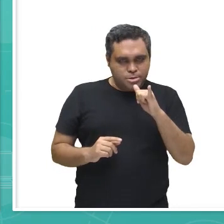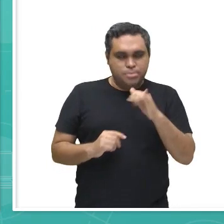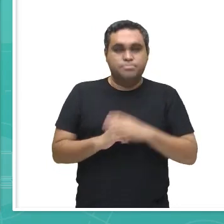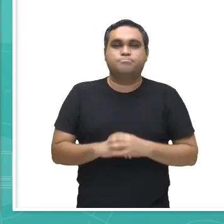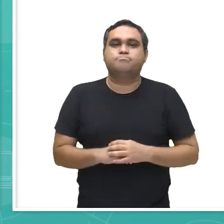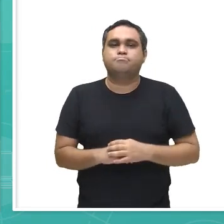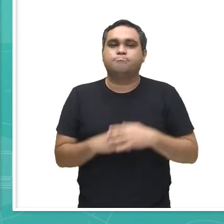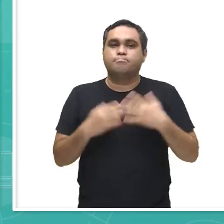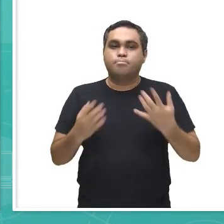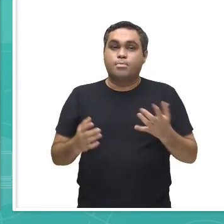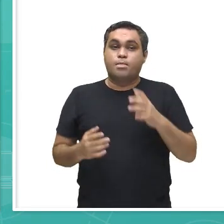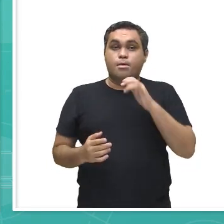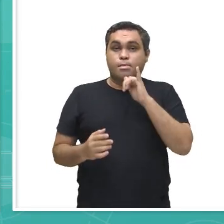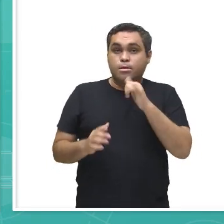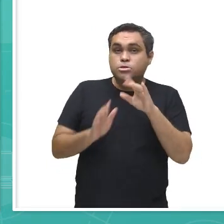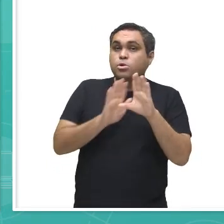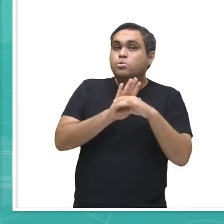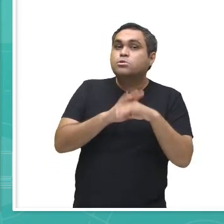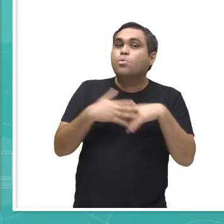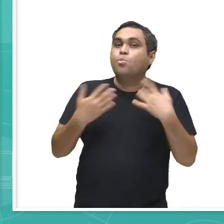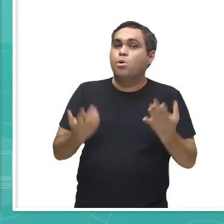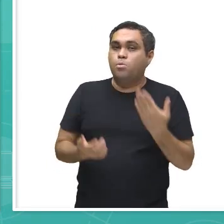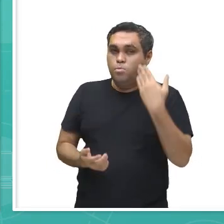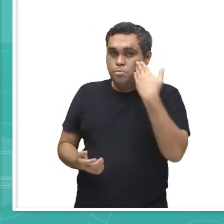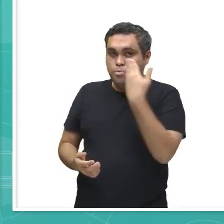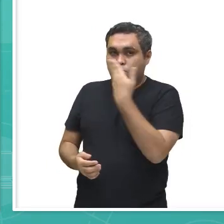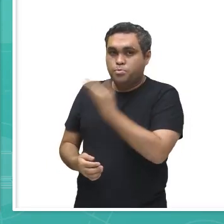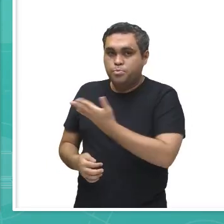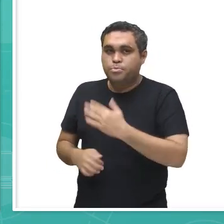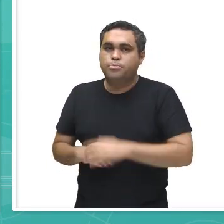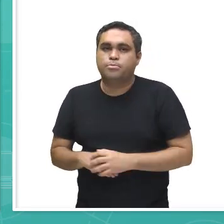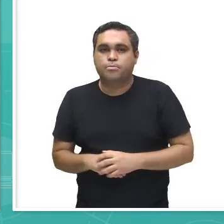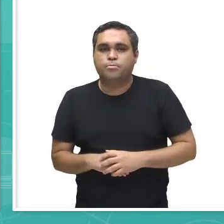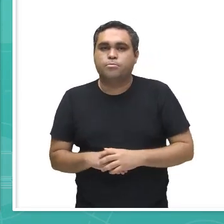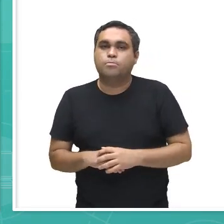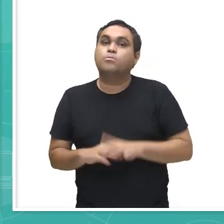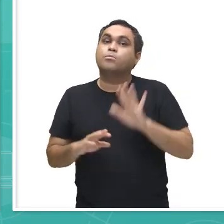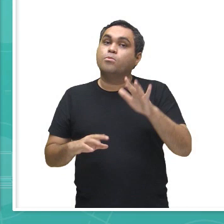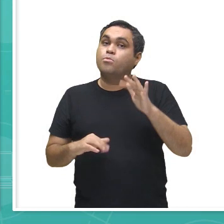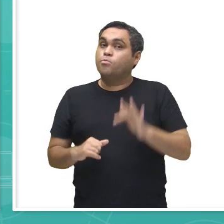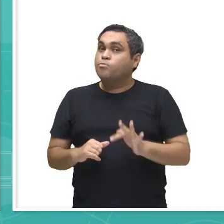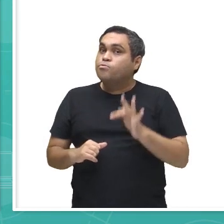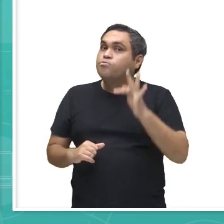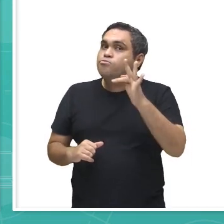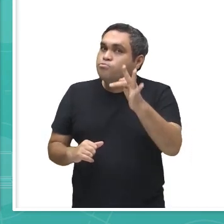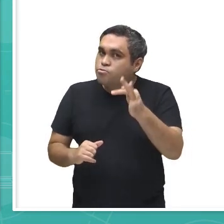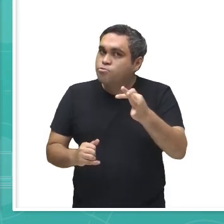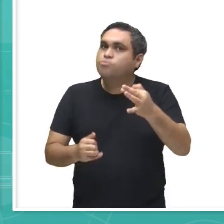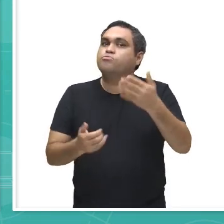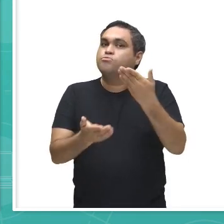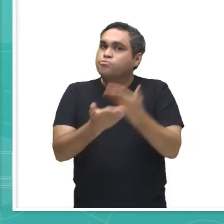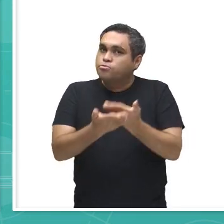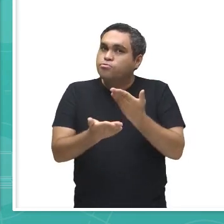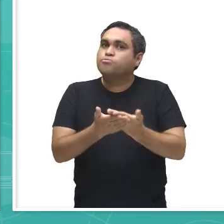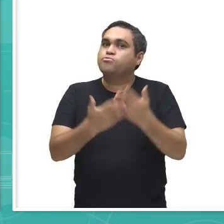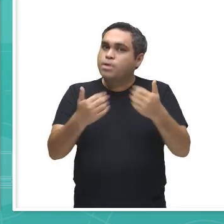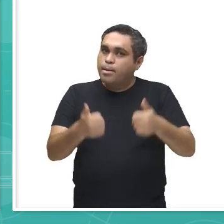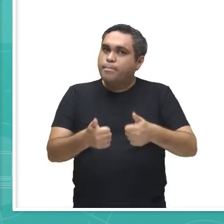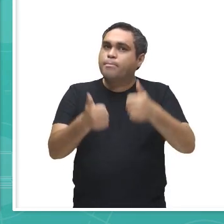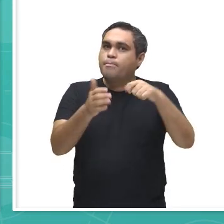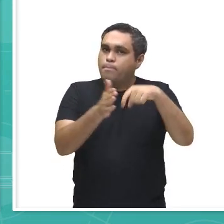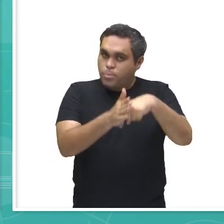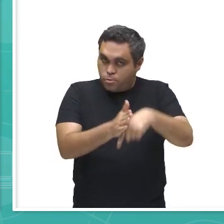de energia. Olha só, conteúdo que ainda será objeto, né, de outros estudos, de outras